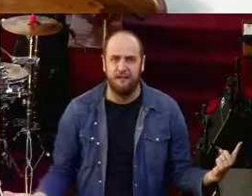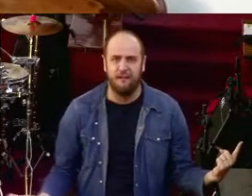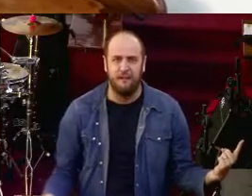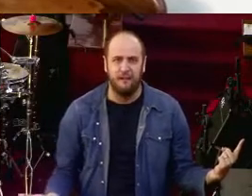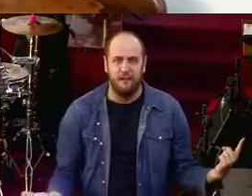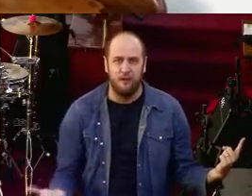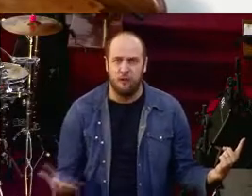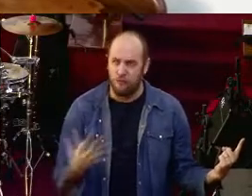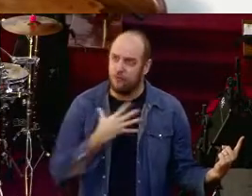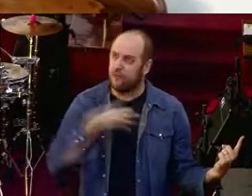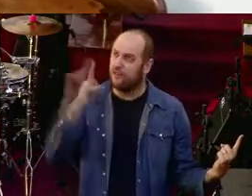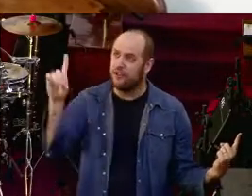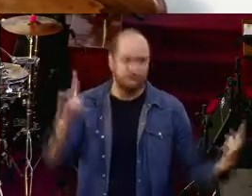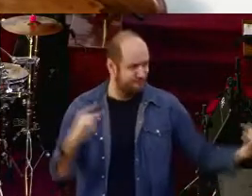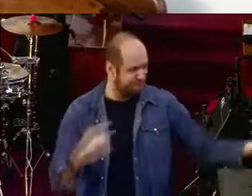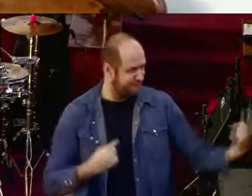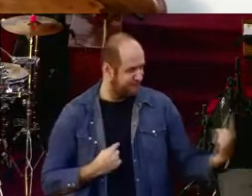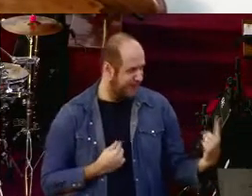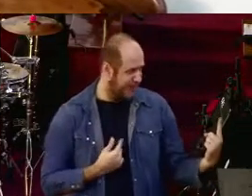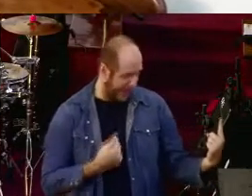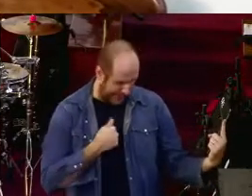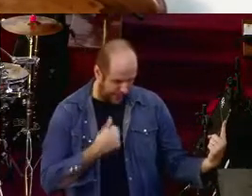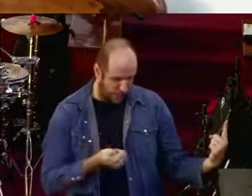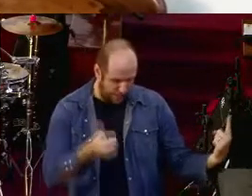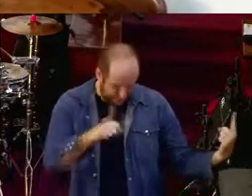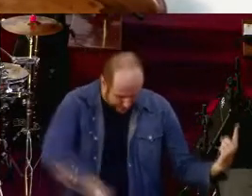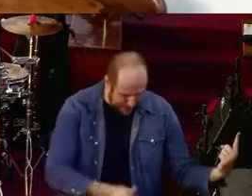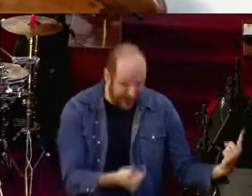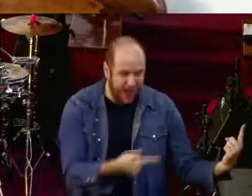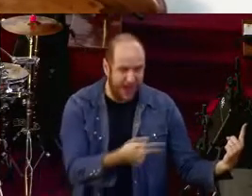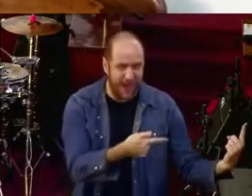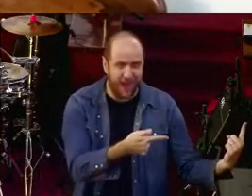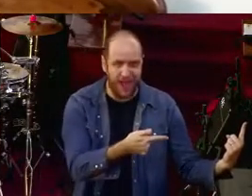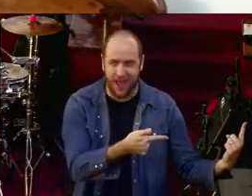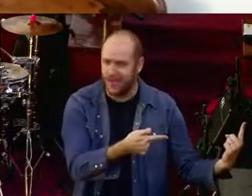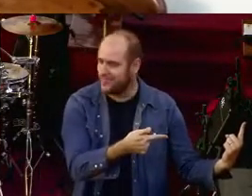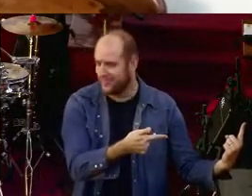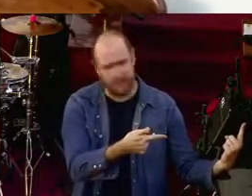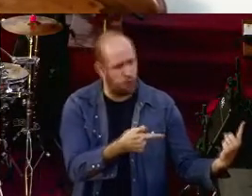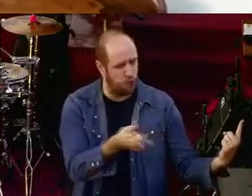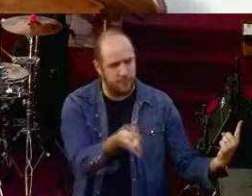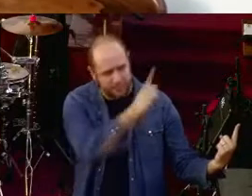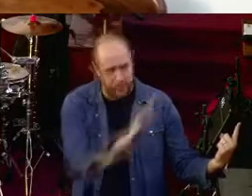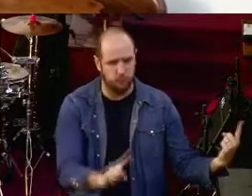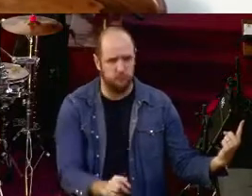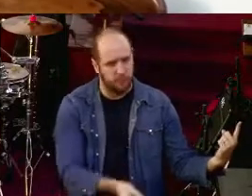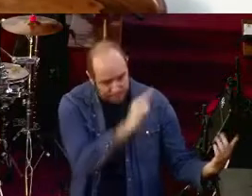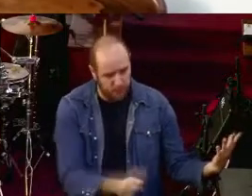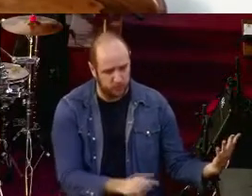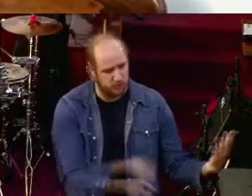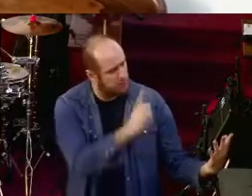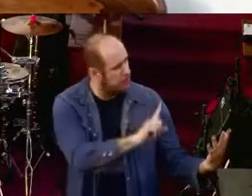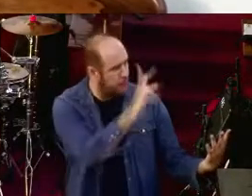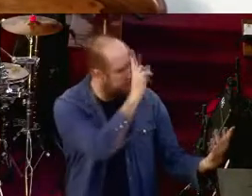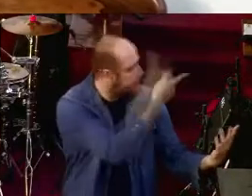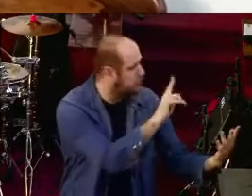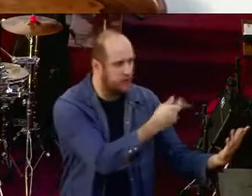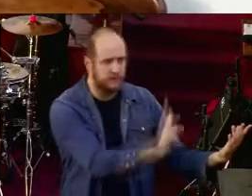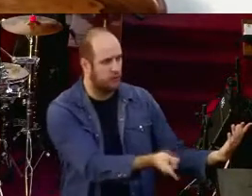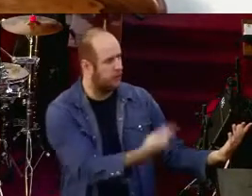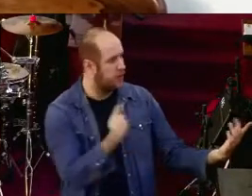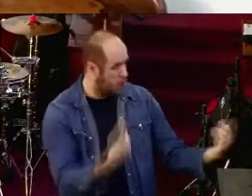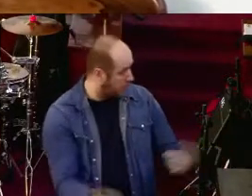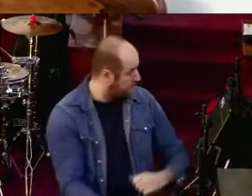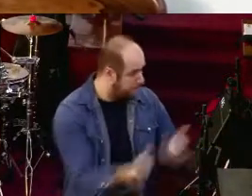é não. O tempo inteiro, insistentemente, o dissuadia. É como se ele dissesse assim, muda de ideia, o senhor tem que mudar de